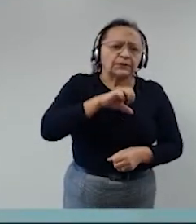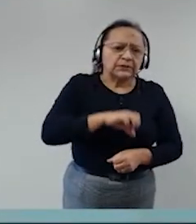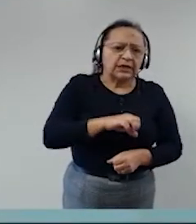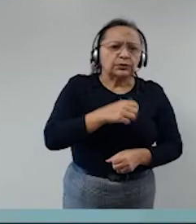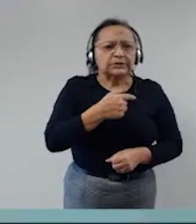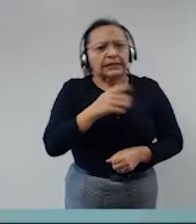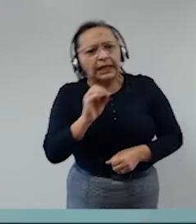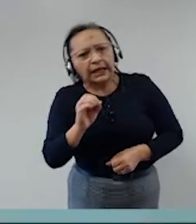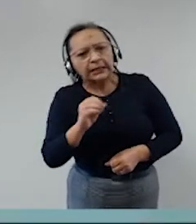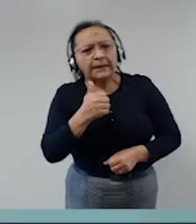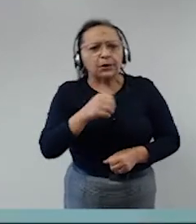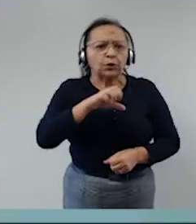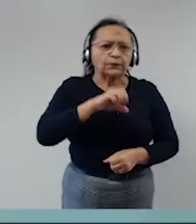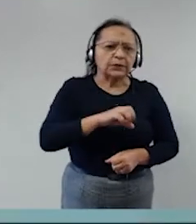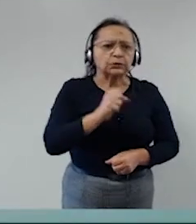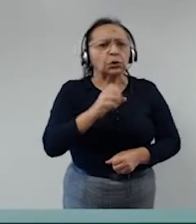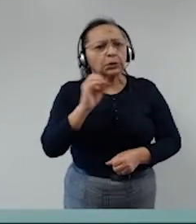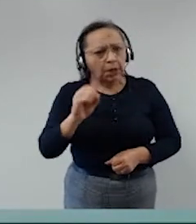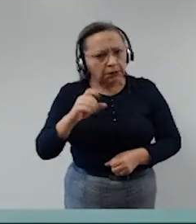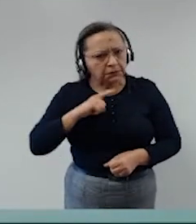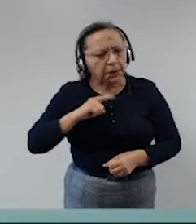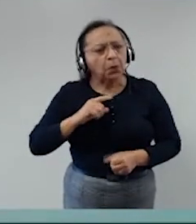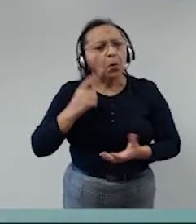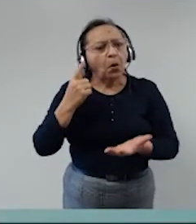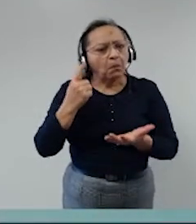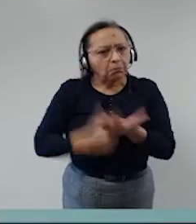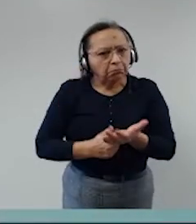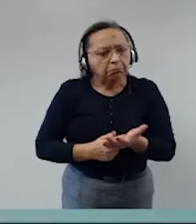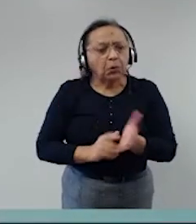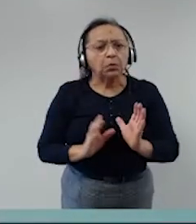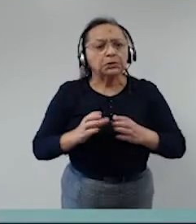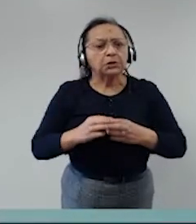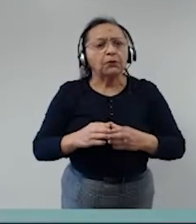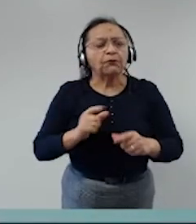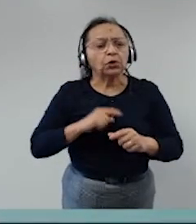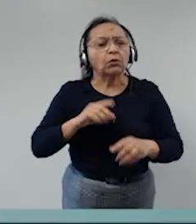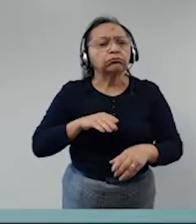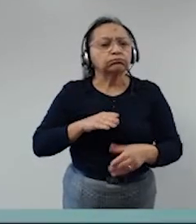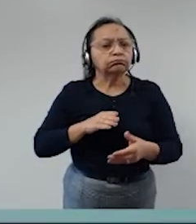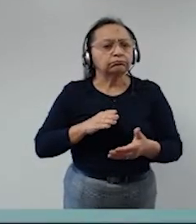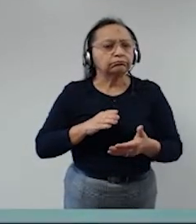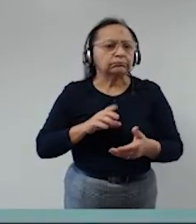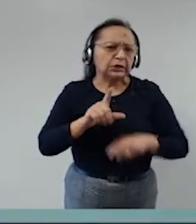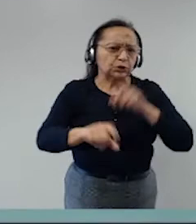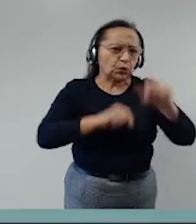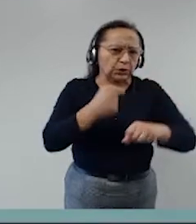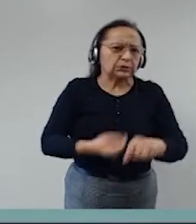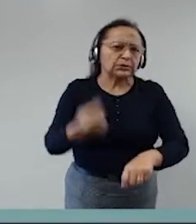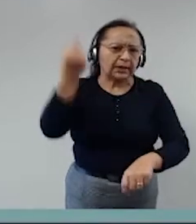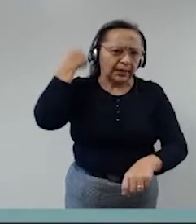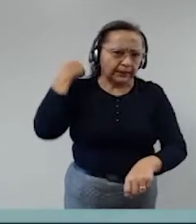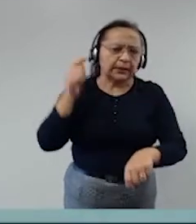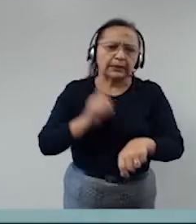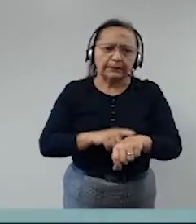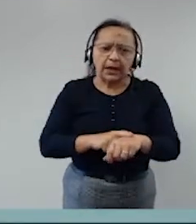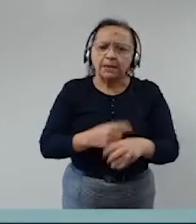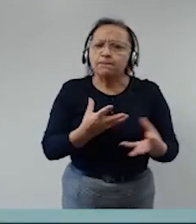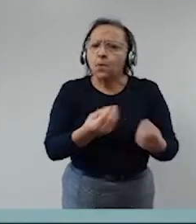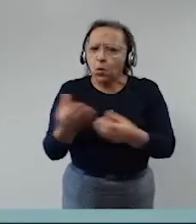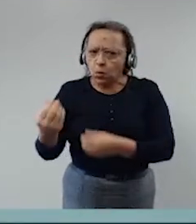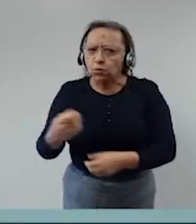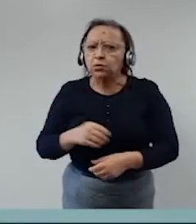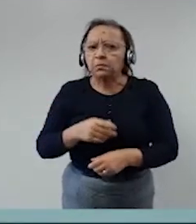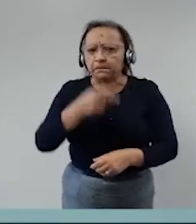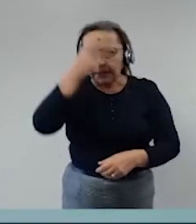que funcionaram perfeitamente bem e foram eleitos, naquele momento, grandes representantes